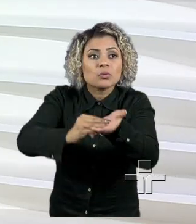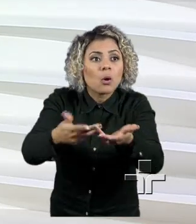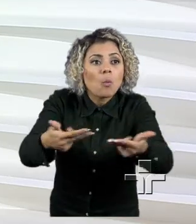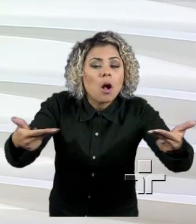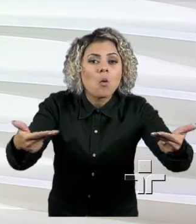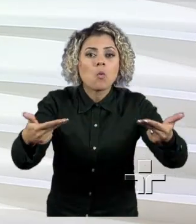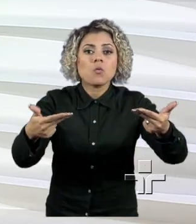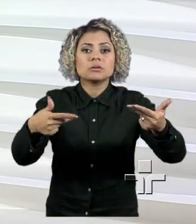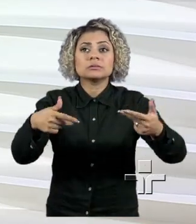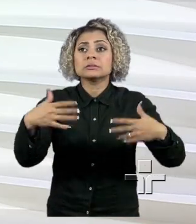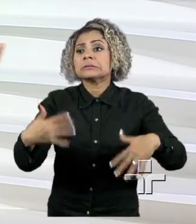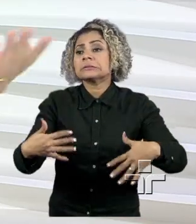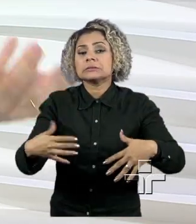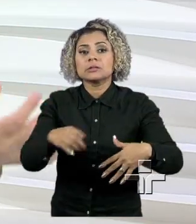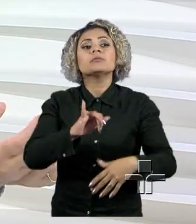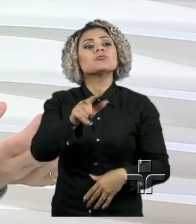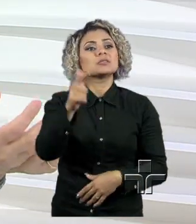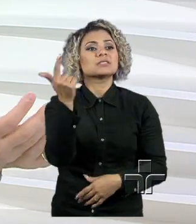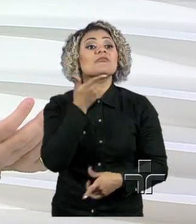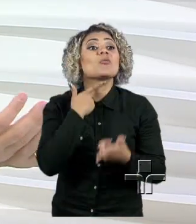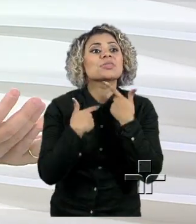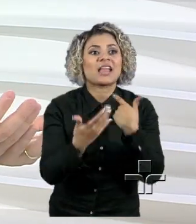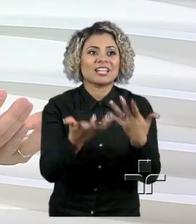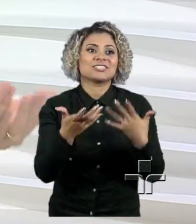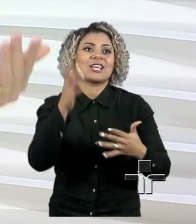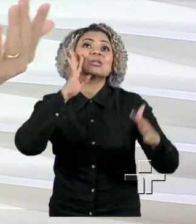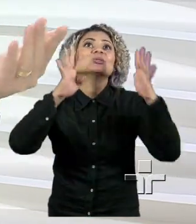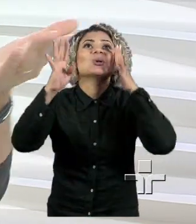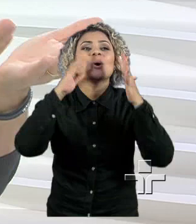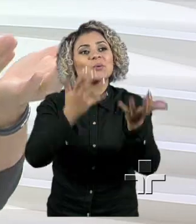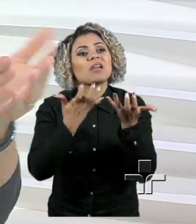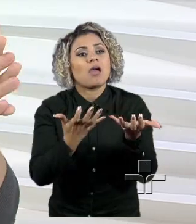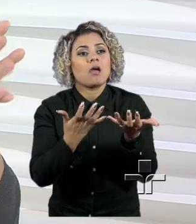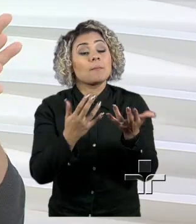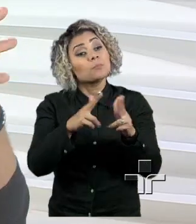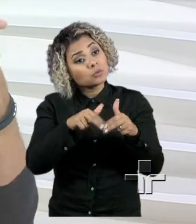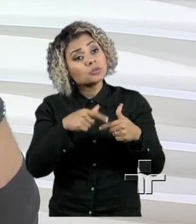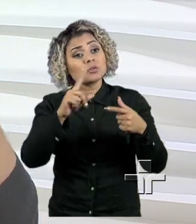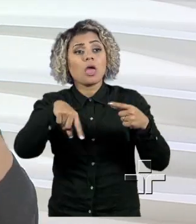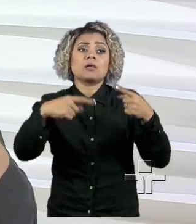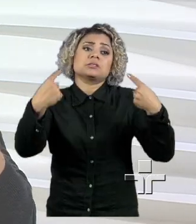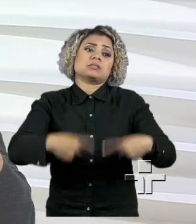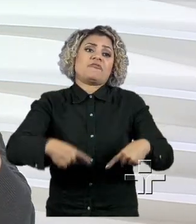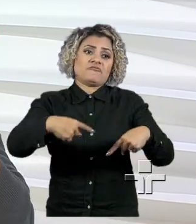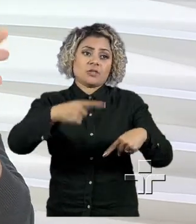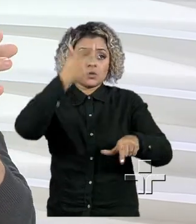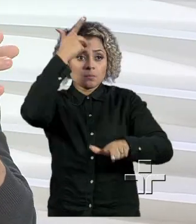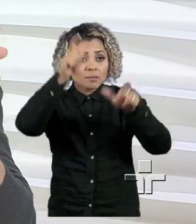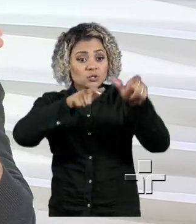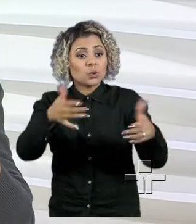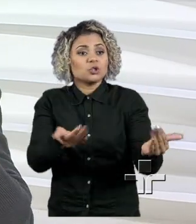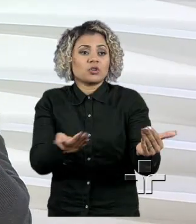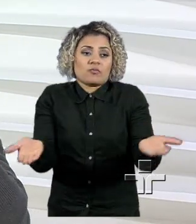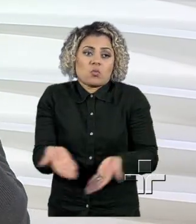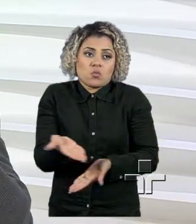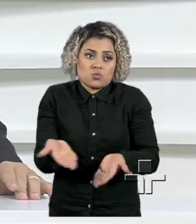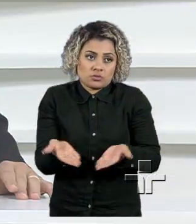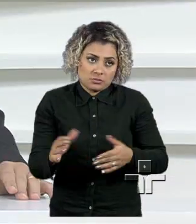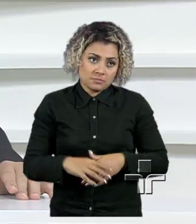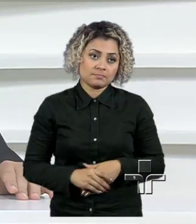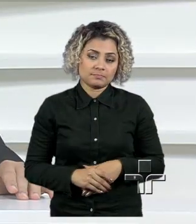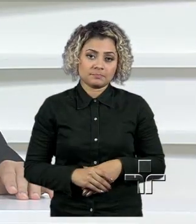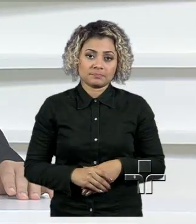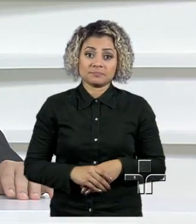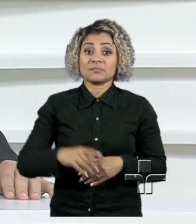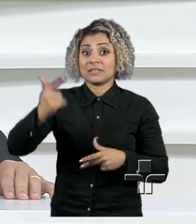alma, se você quer construir algo, você tem a sede para fazer, né? Talvez esse seja um grande desafio para os jovens de hoje, né? A